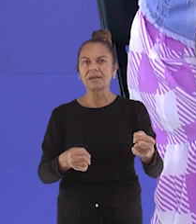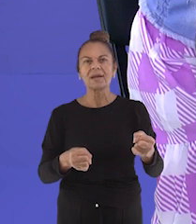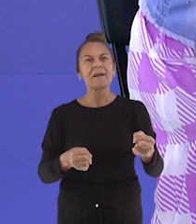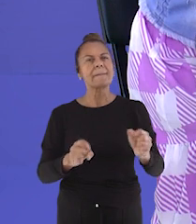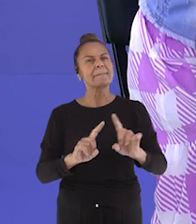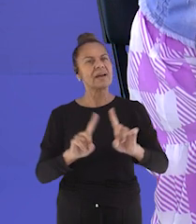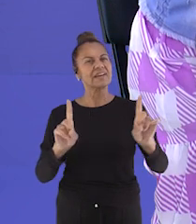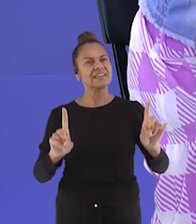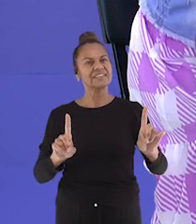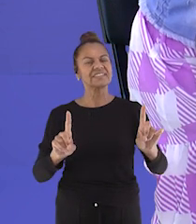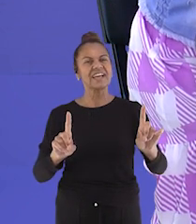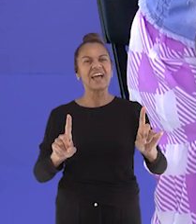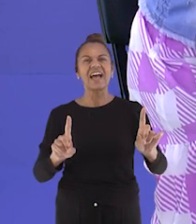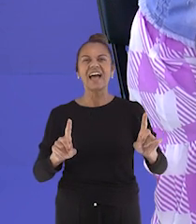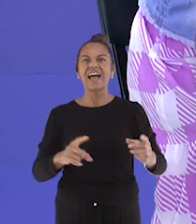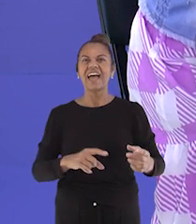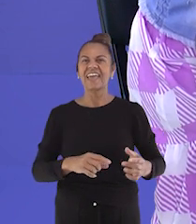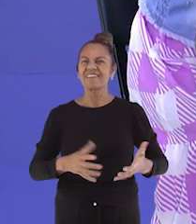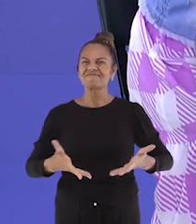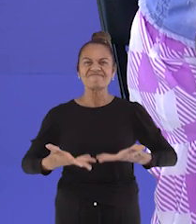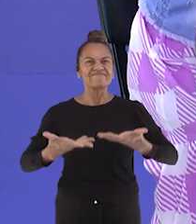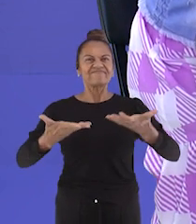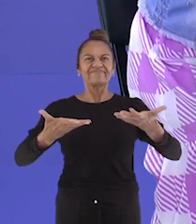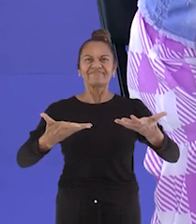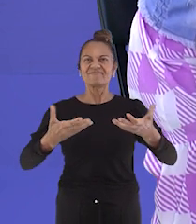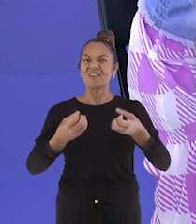é árduo, é gratificante mesmo.